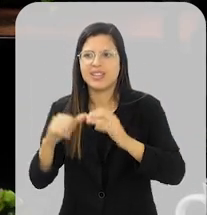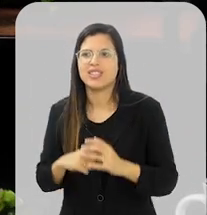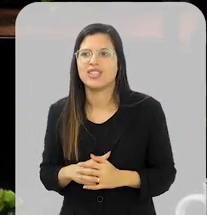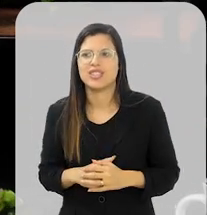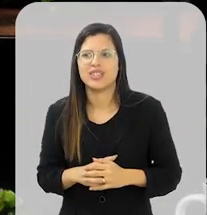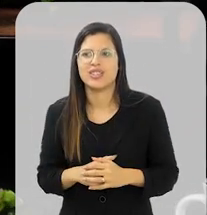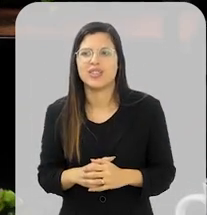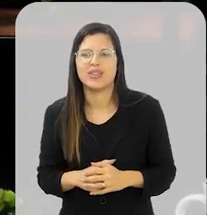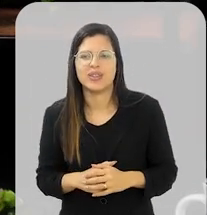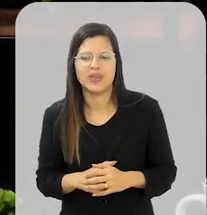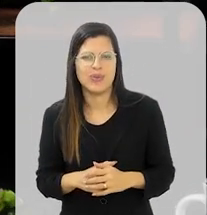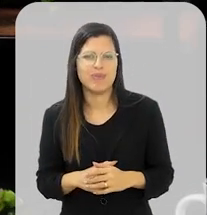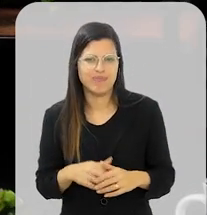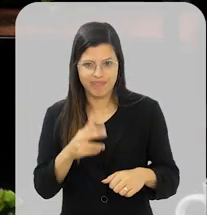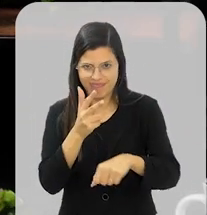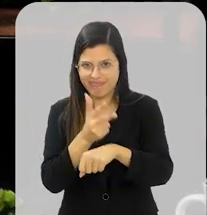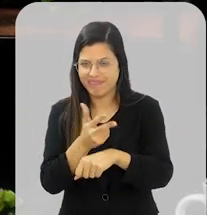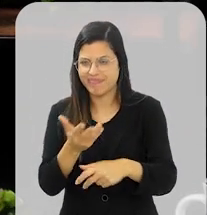Pode olhar para a sua câmera.